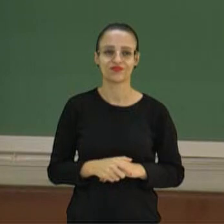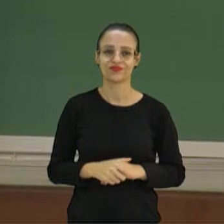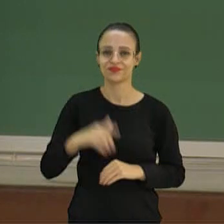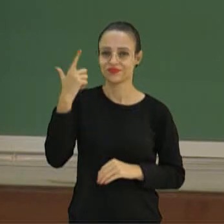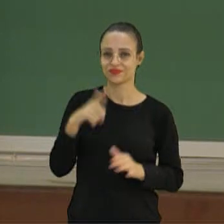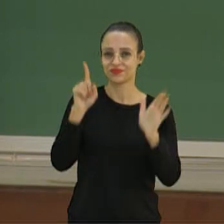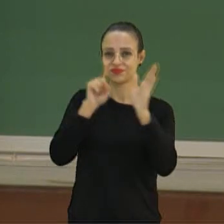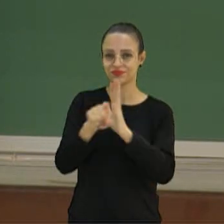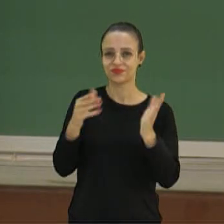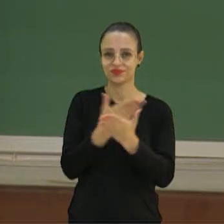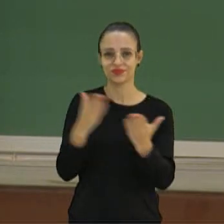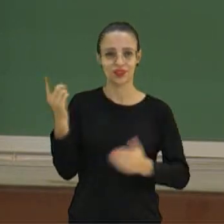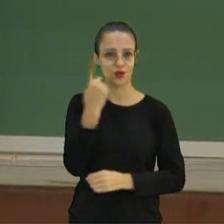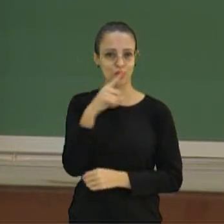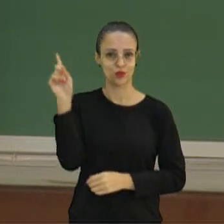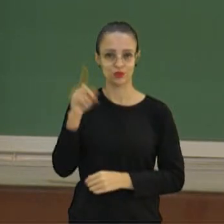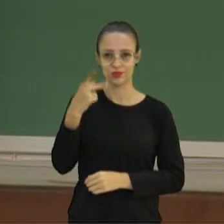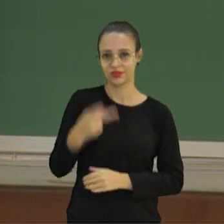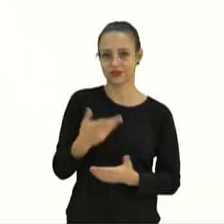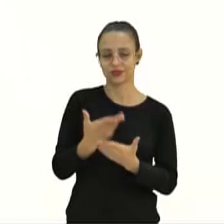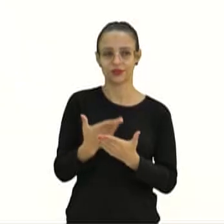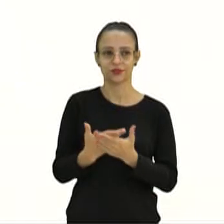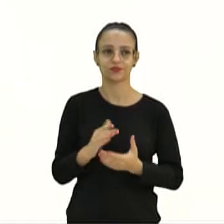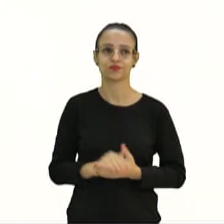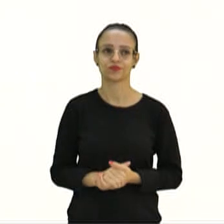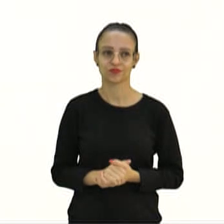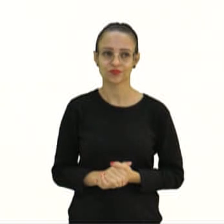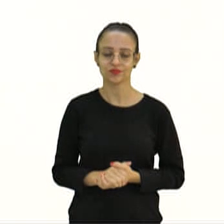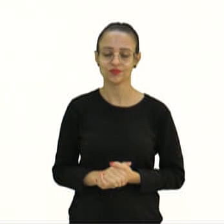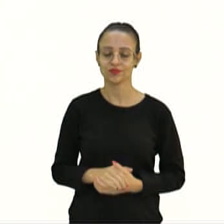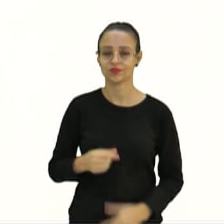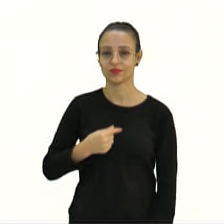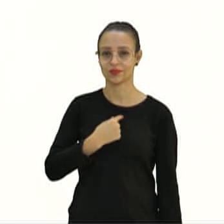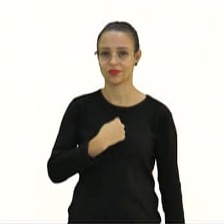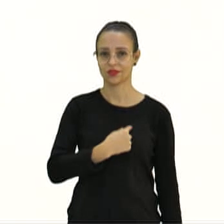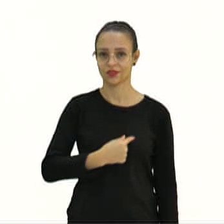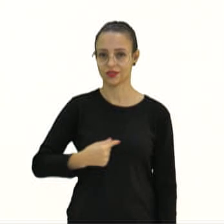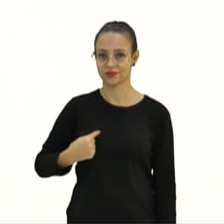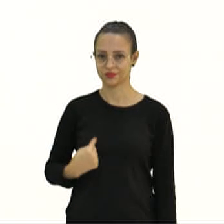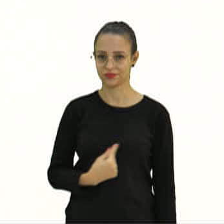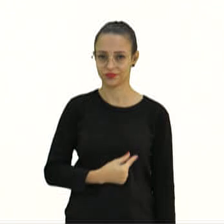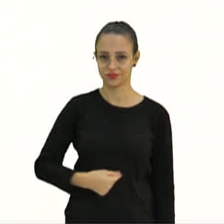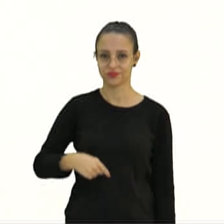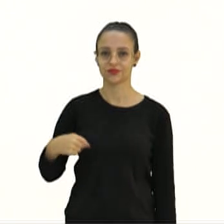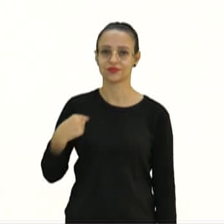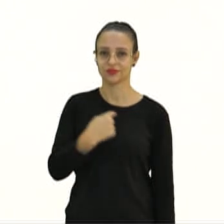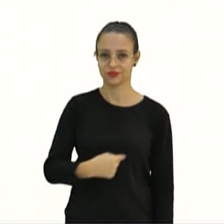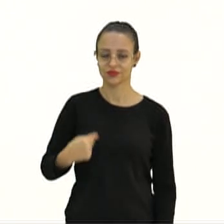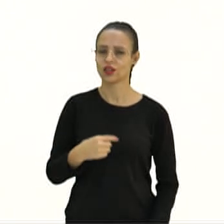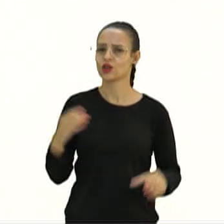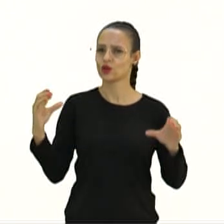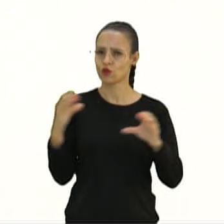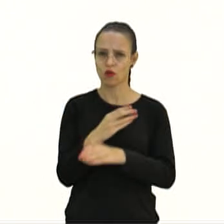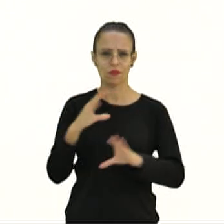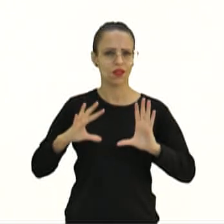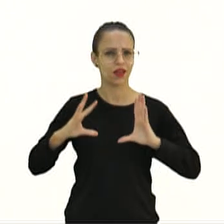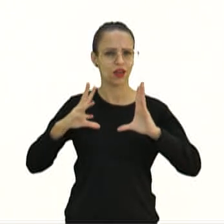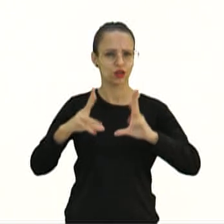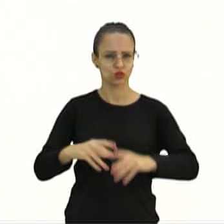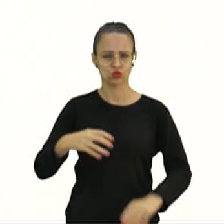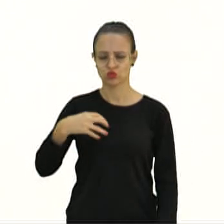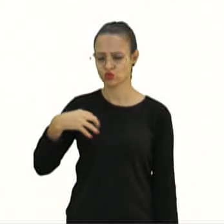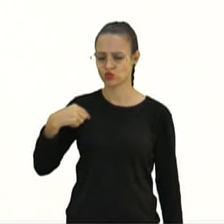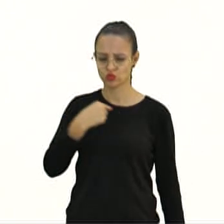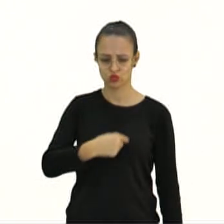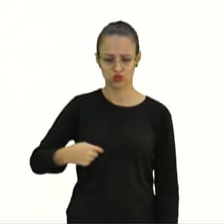Mais um quiz para vocês, o último quiz dessa aula. O sistema digestivo dos vertebrados é completo com boca, faringe, esôfago, estômago